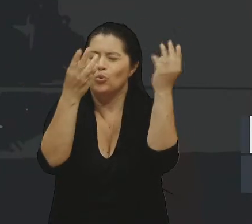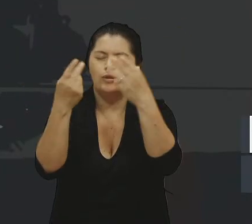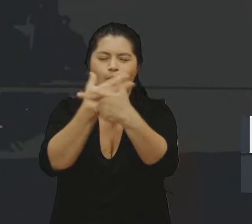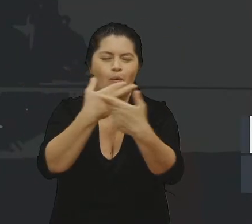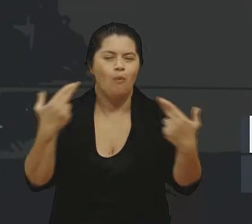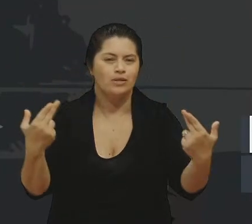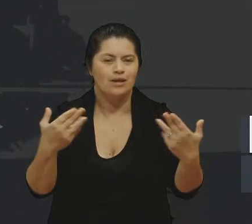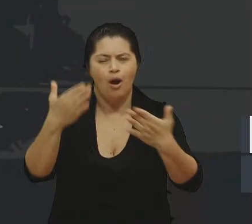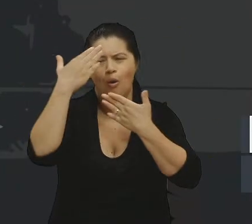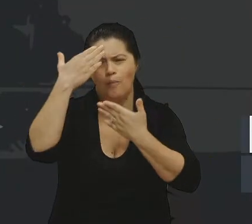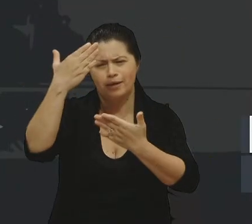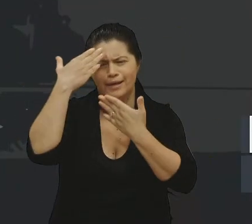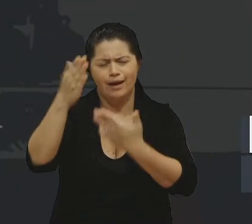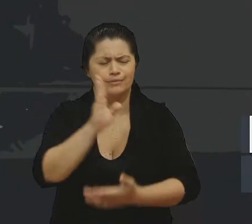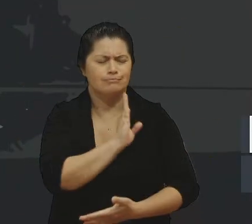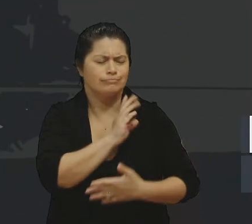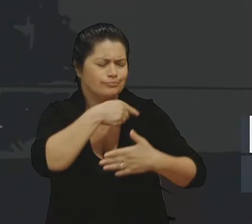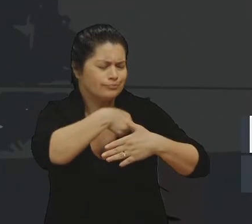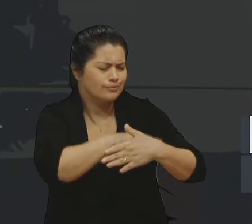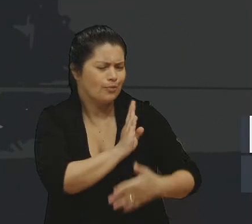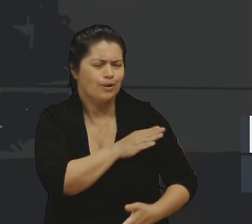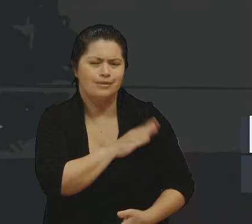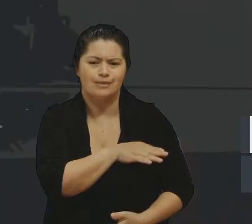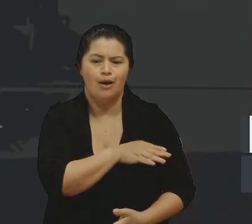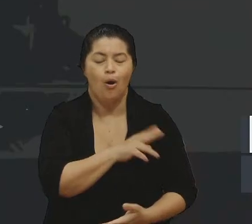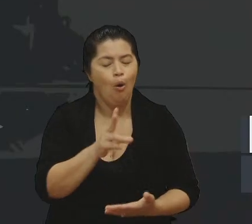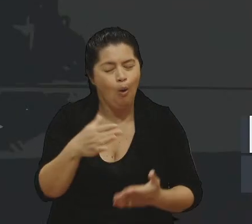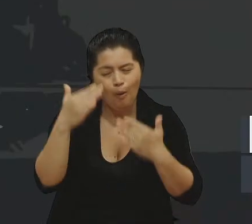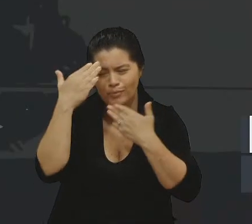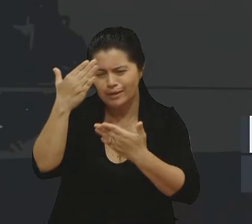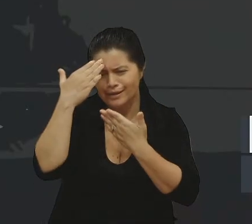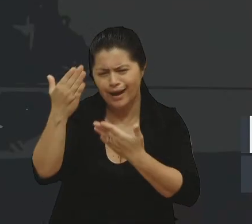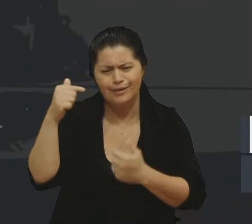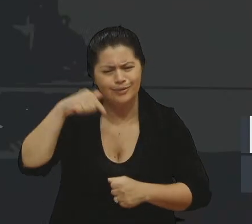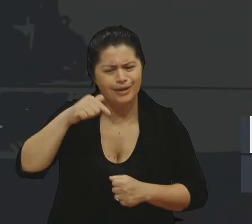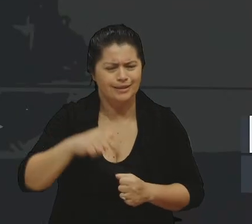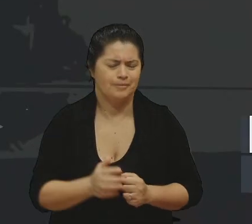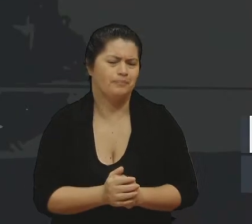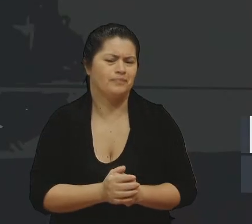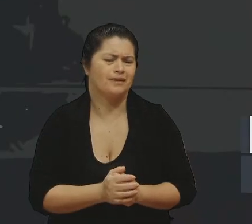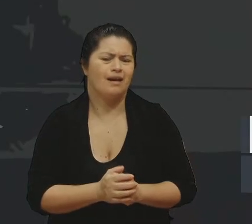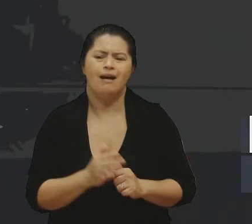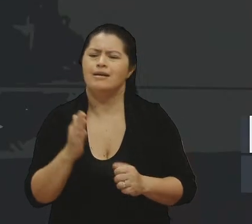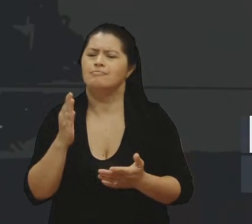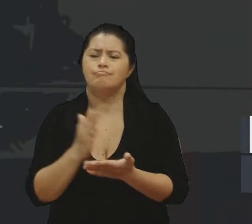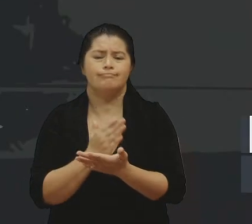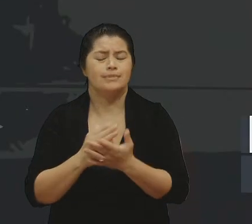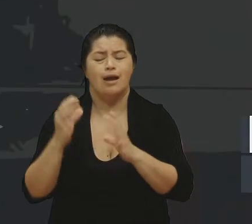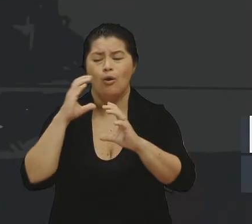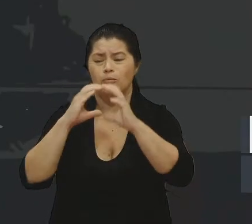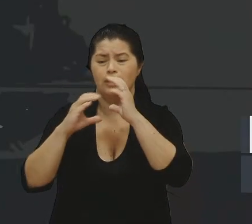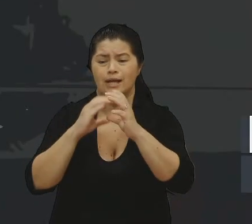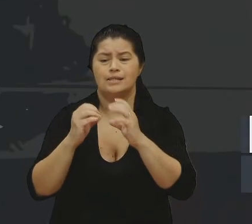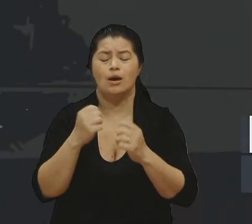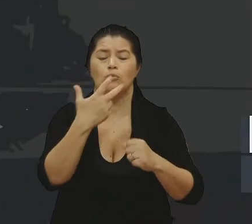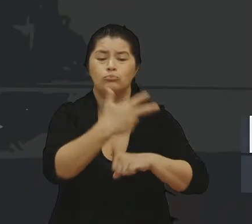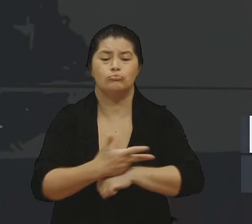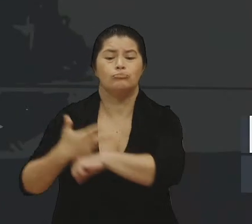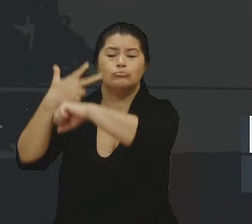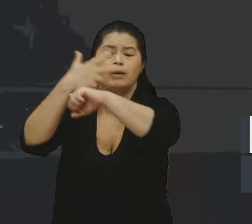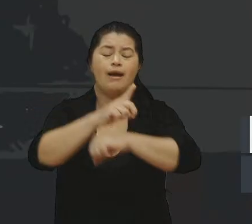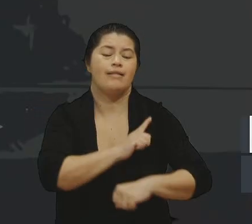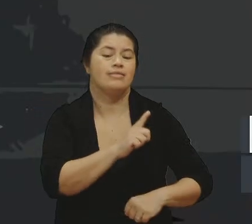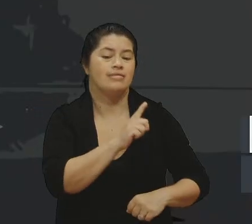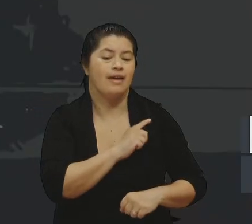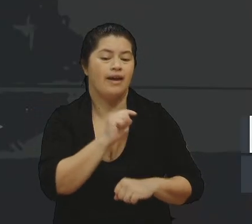Então, obrigado do fundo do meu coração, obrigado por terem vindo, obrigado por terem ficado. Se vocês em algum momento quiserem se comunicar comigo, esse slide tem tanto o meu WhatsApp quanto o